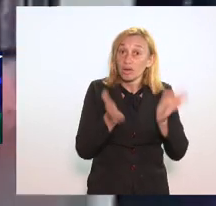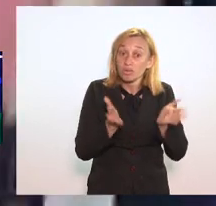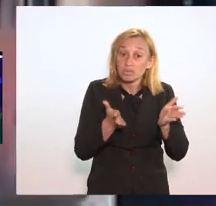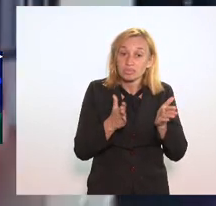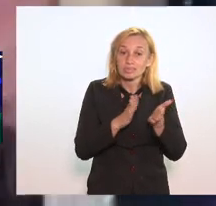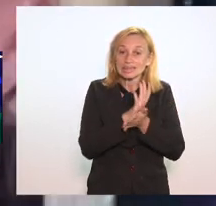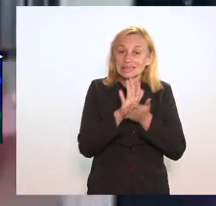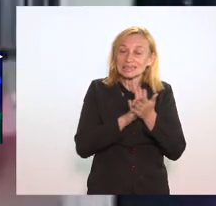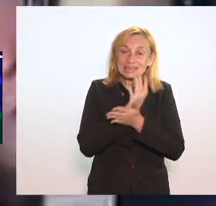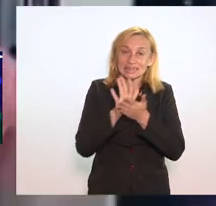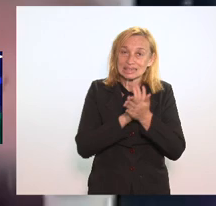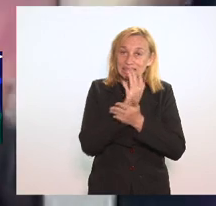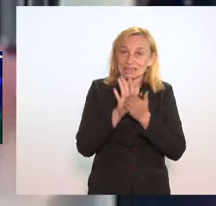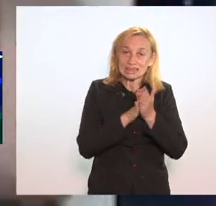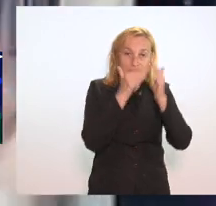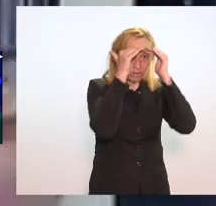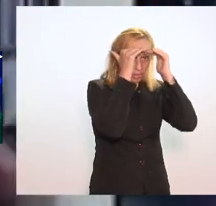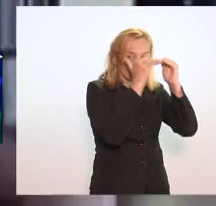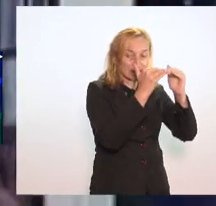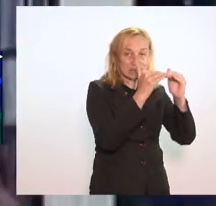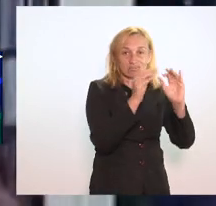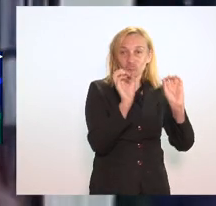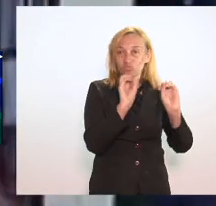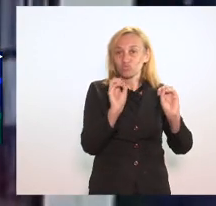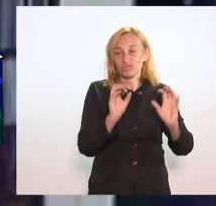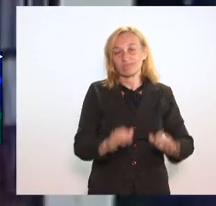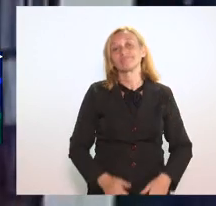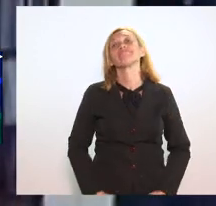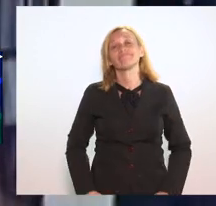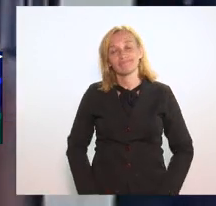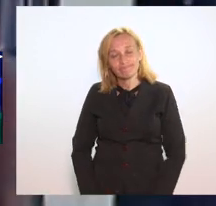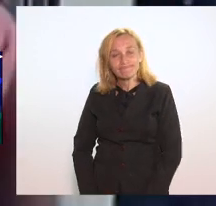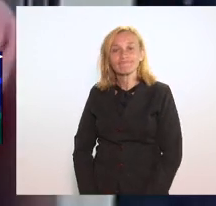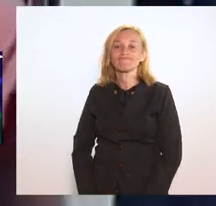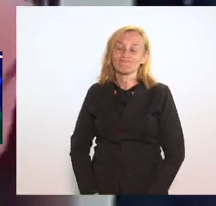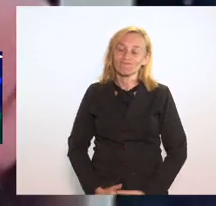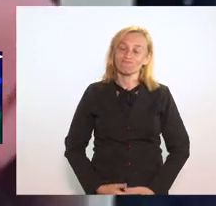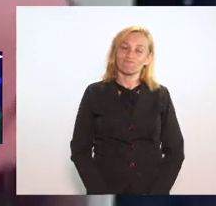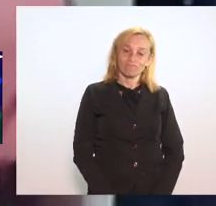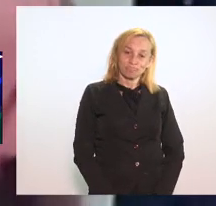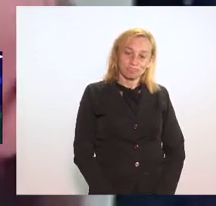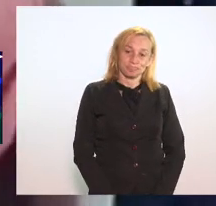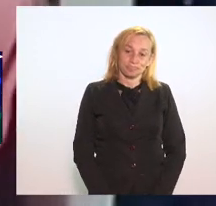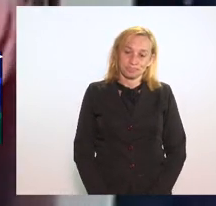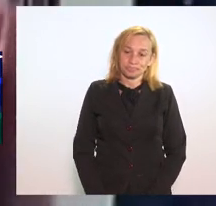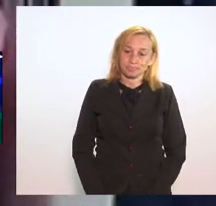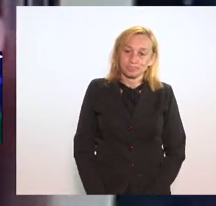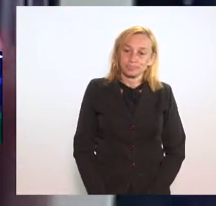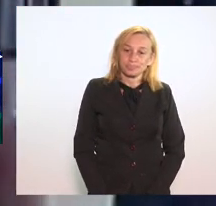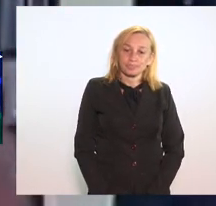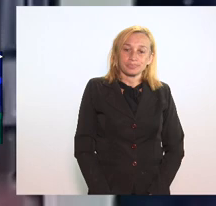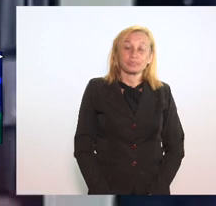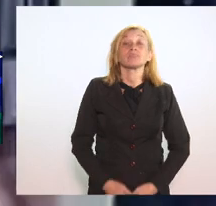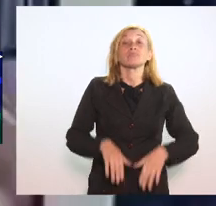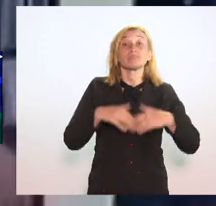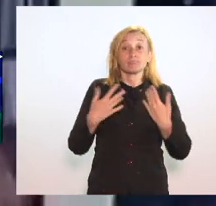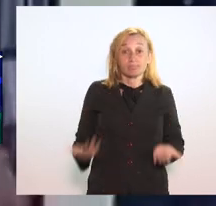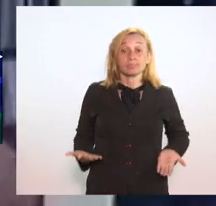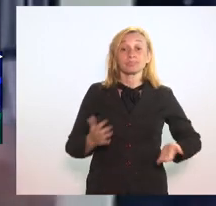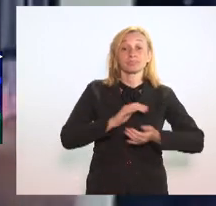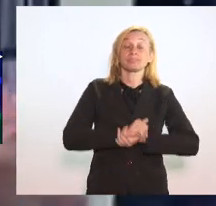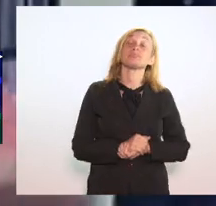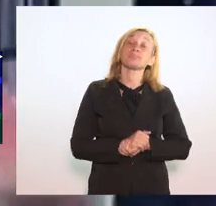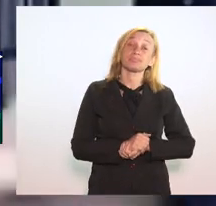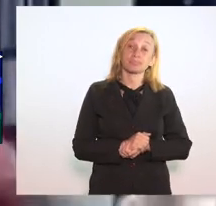não foram não tiveram a eficácia para impedir a exatamente com a vossa academia então